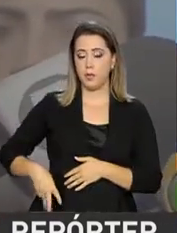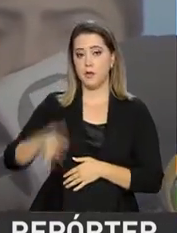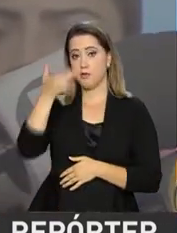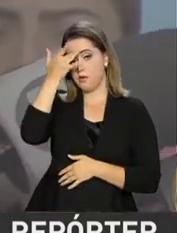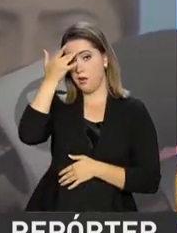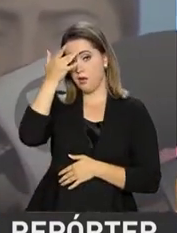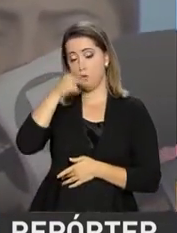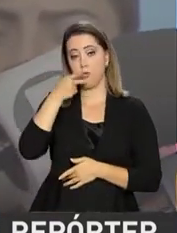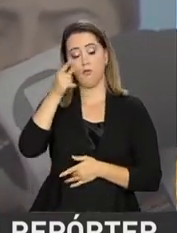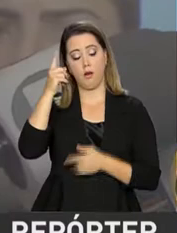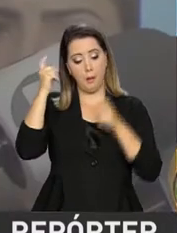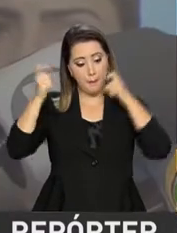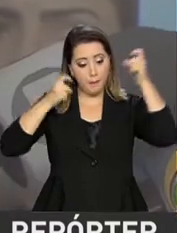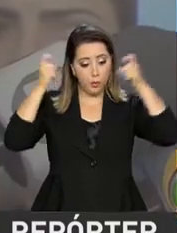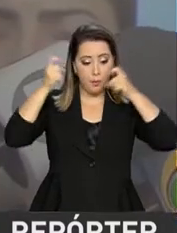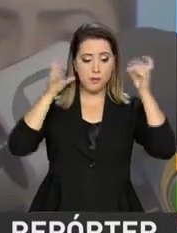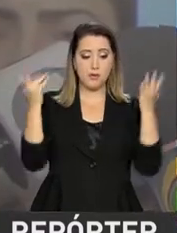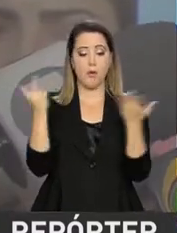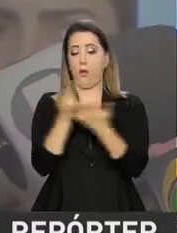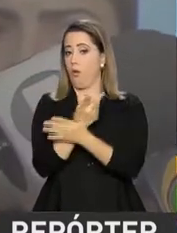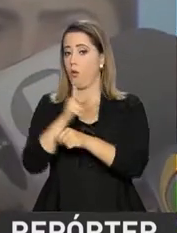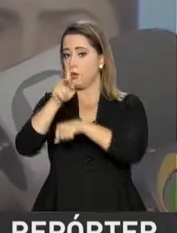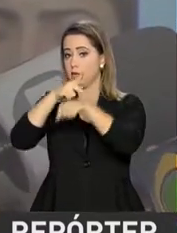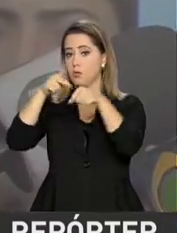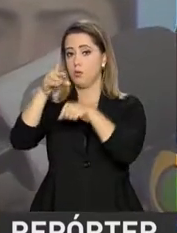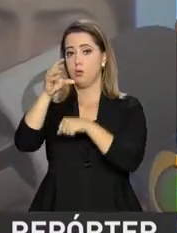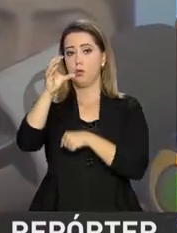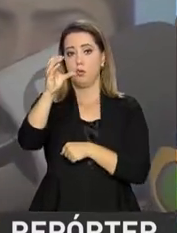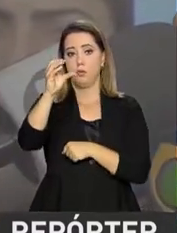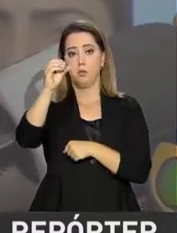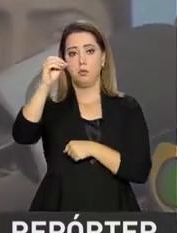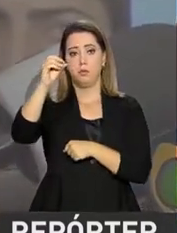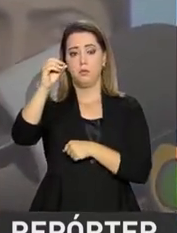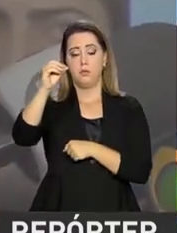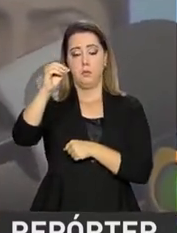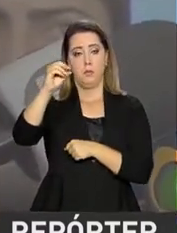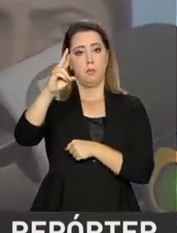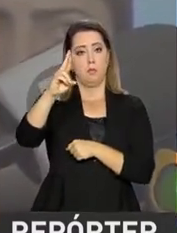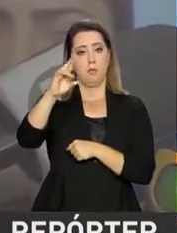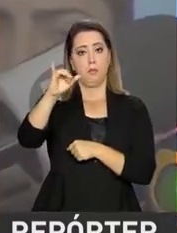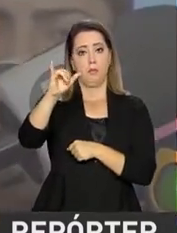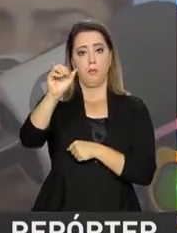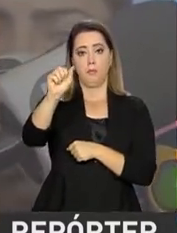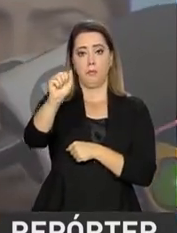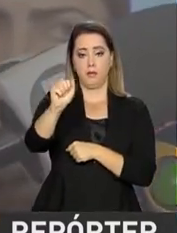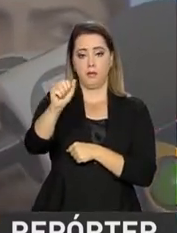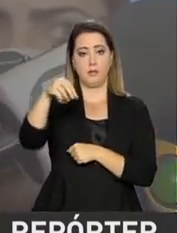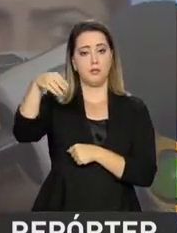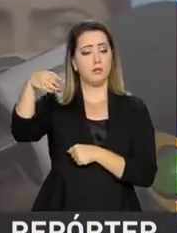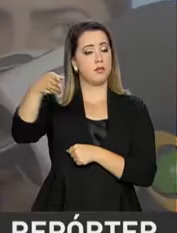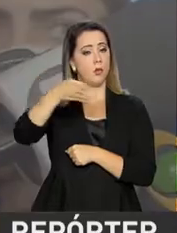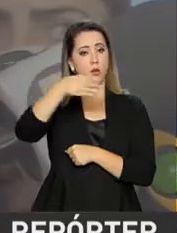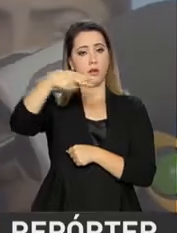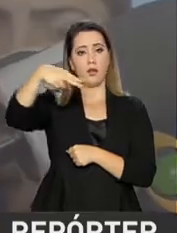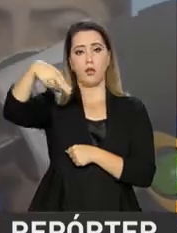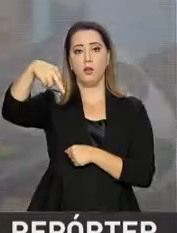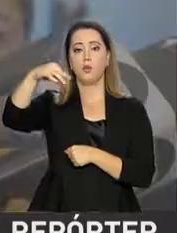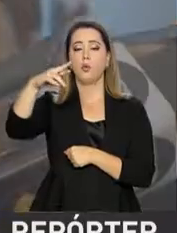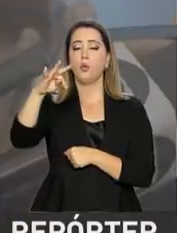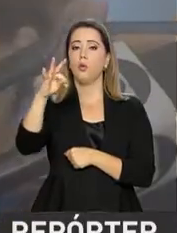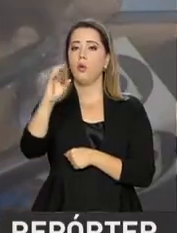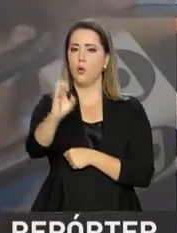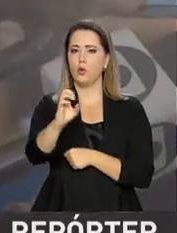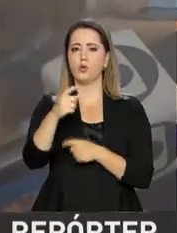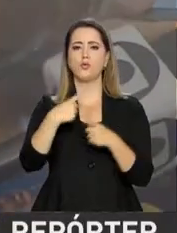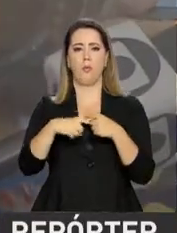com o que está acontecendo na coréia do norte especialmente o oeste último teste é de armas atômicas o